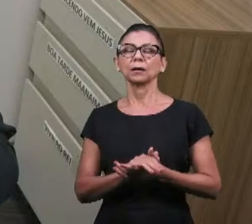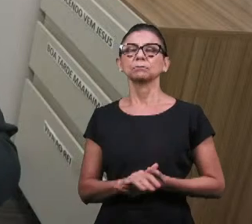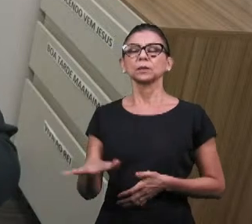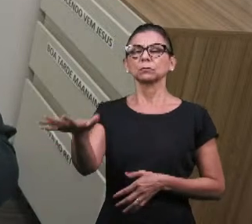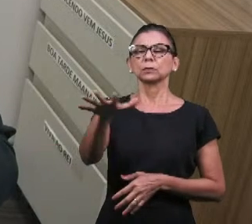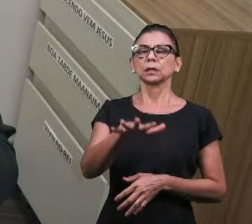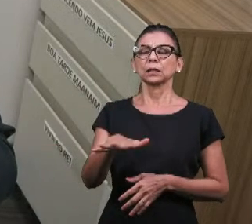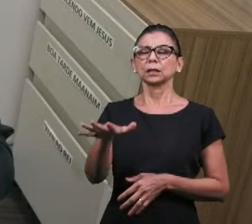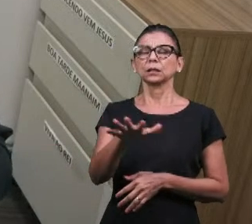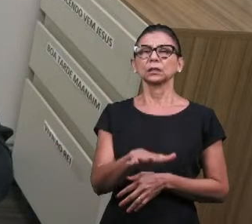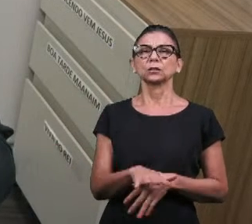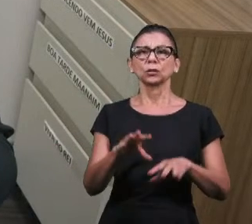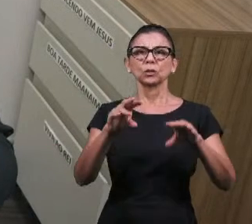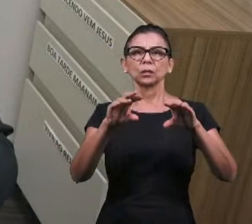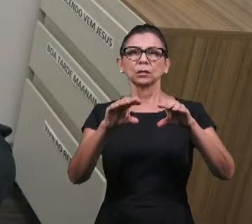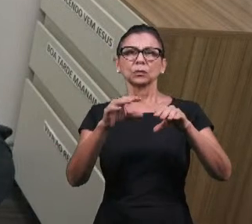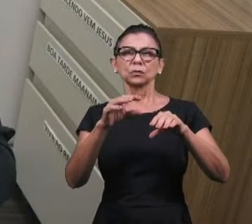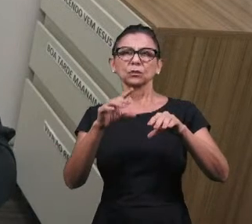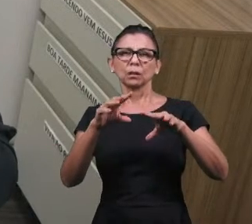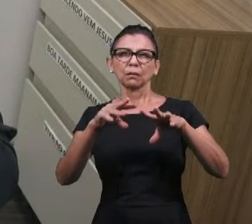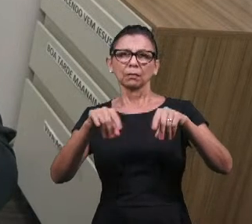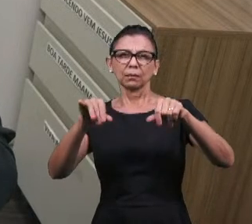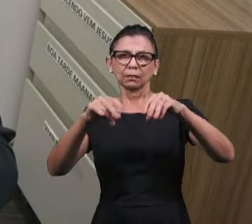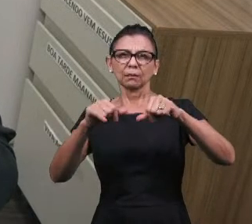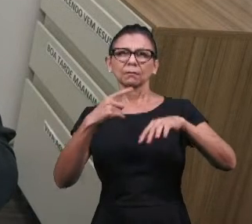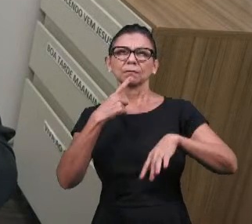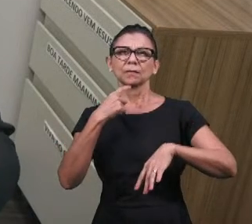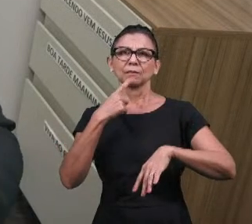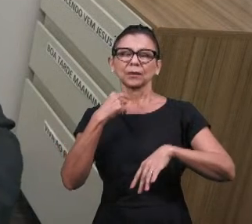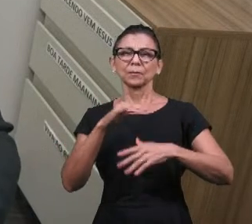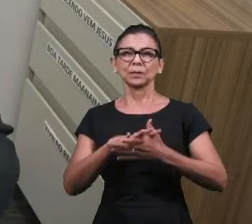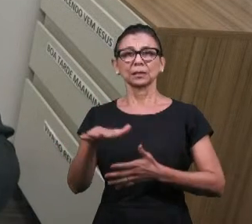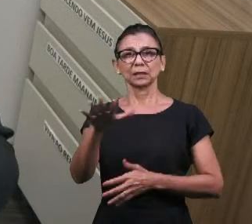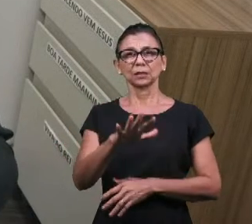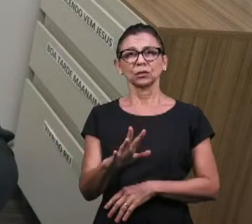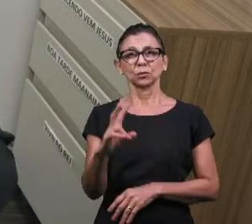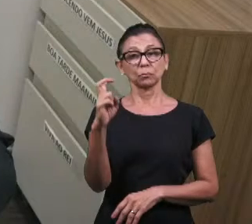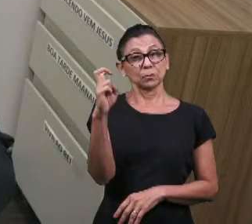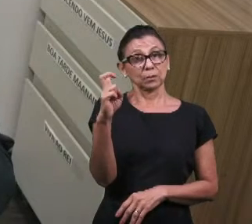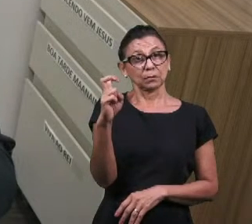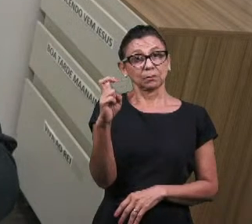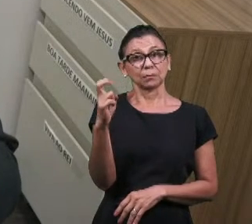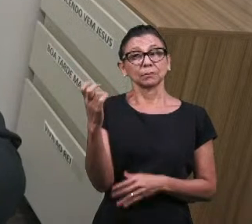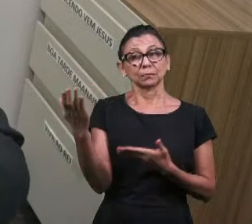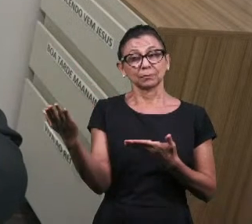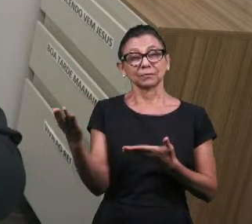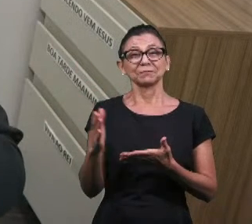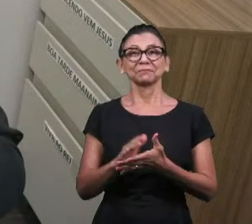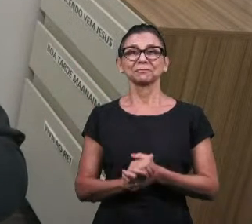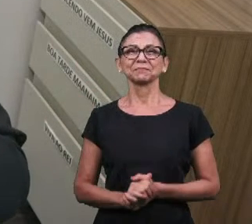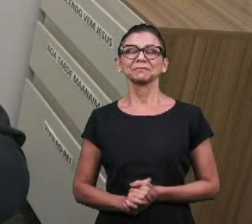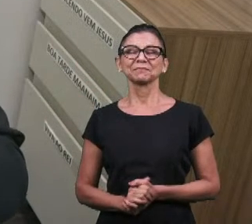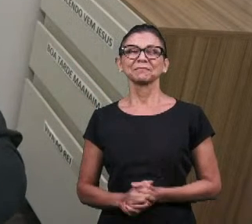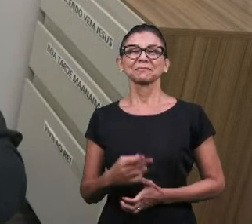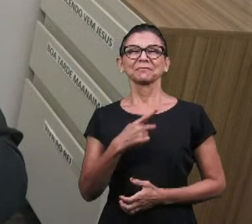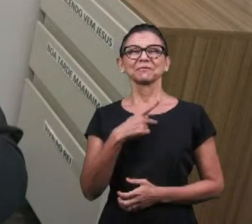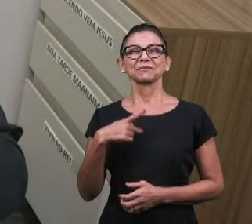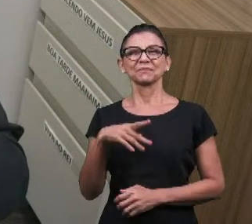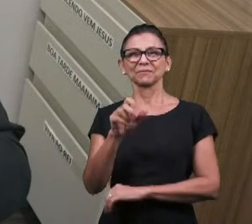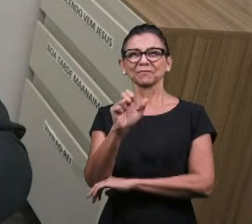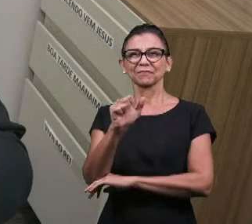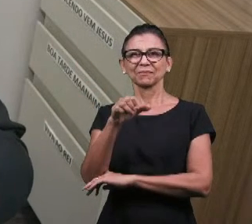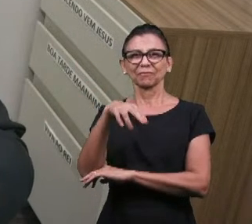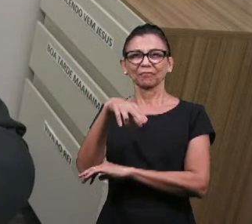a região conhecida, né? Popularmente como a região 5. Tô falando aqui do pastor Anderson Luiz